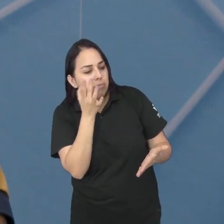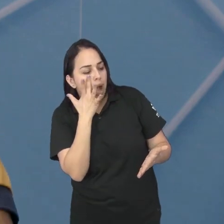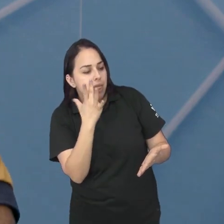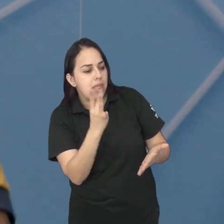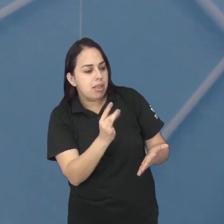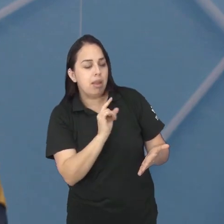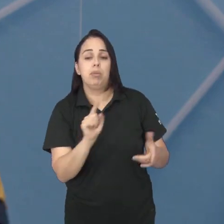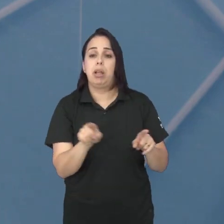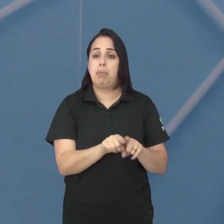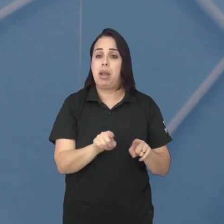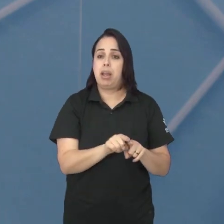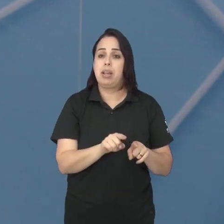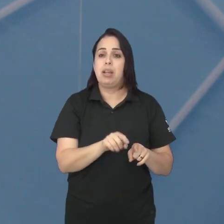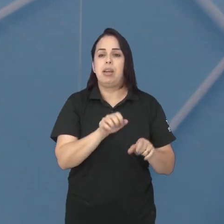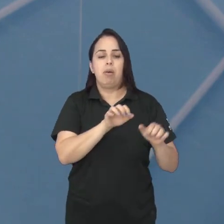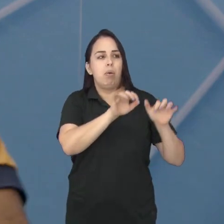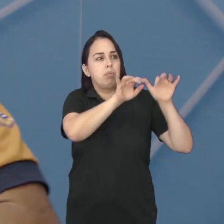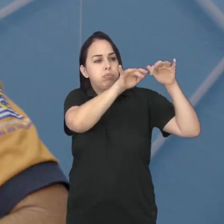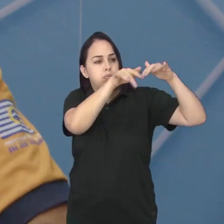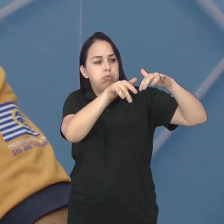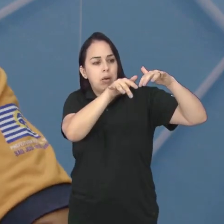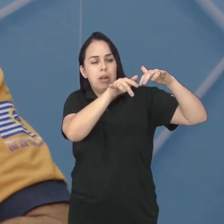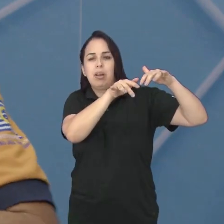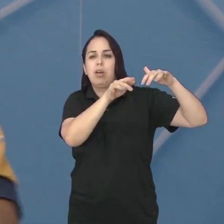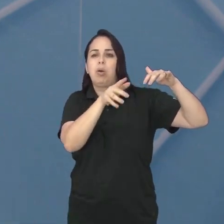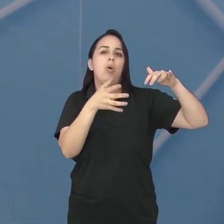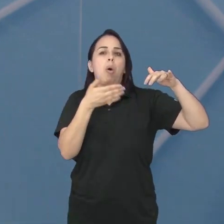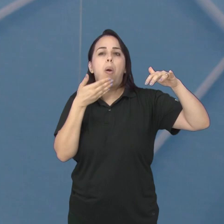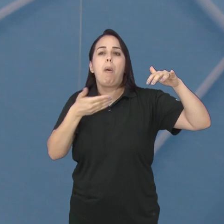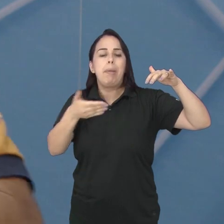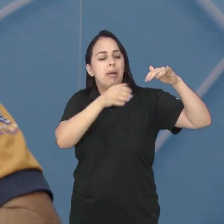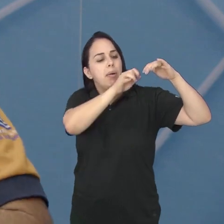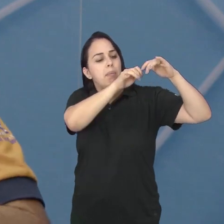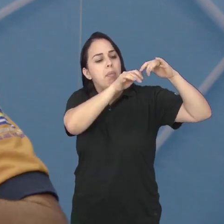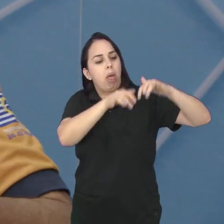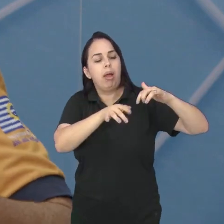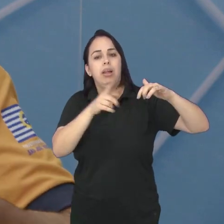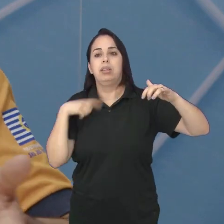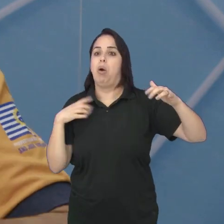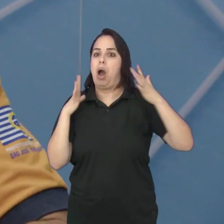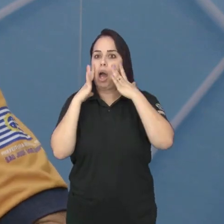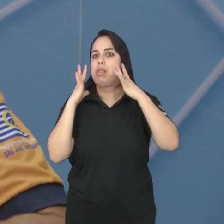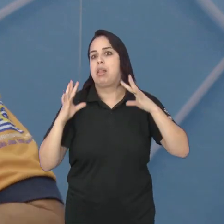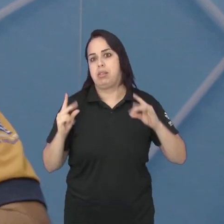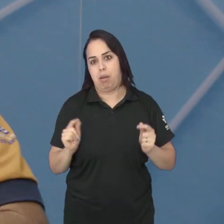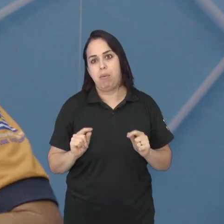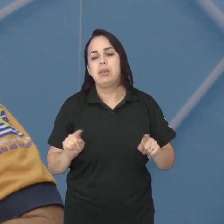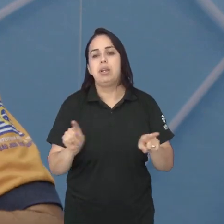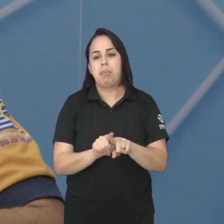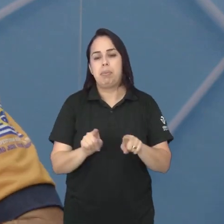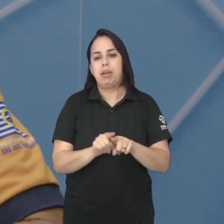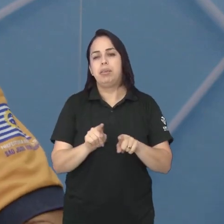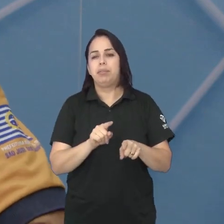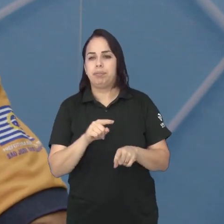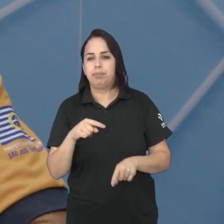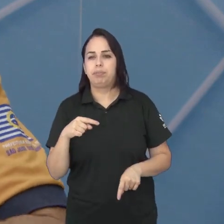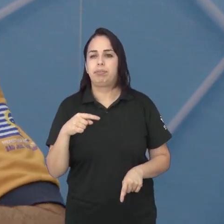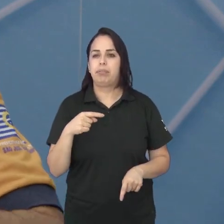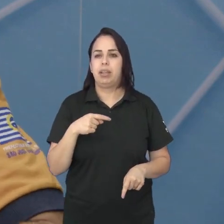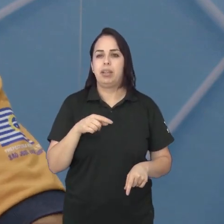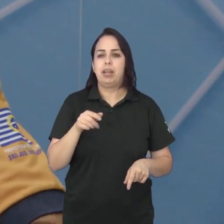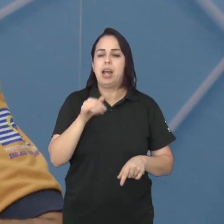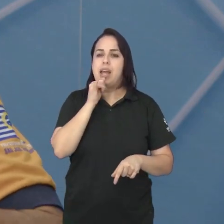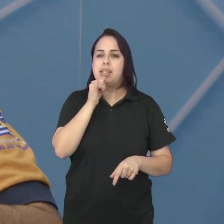são taludes, né, mais popularmente conhecido como barrancos, começa a descer lá um bloco, né, uma massa de terra,